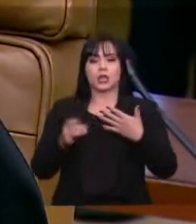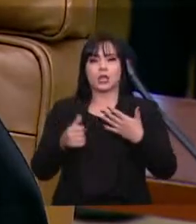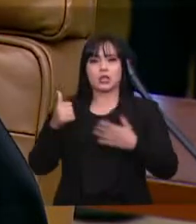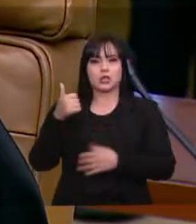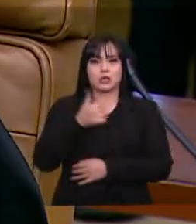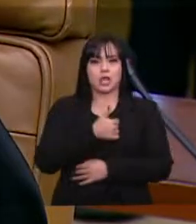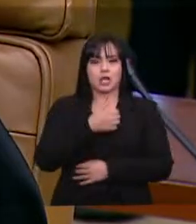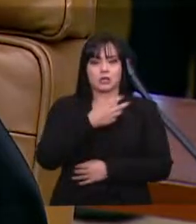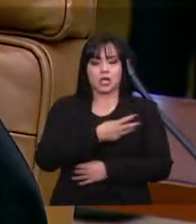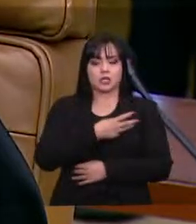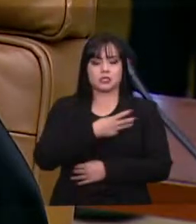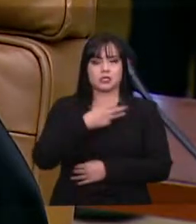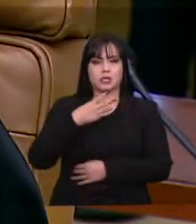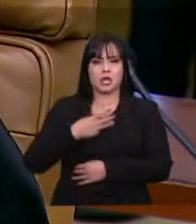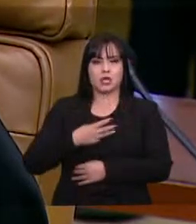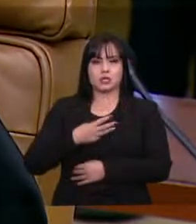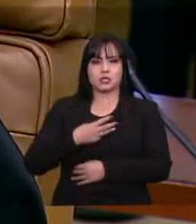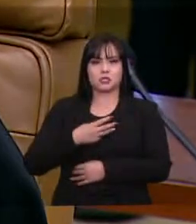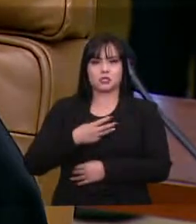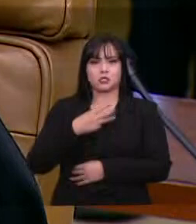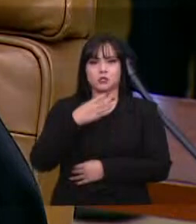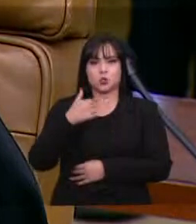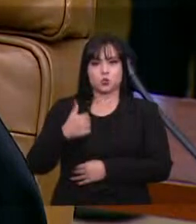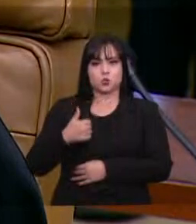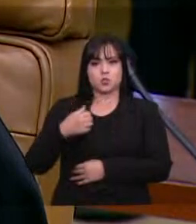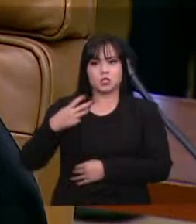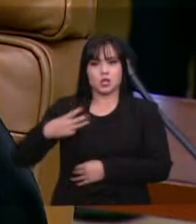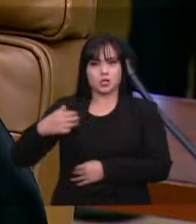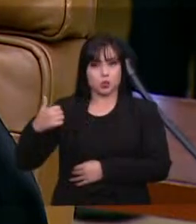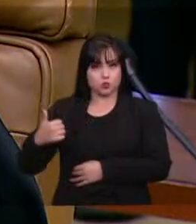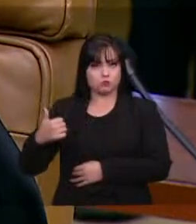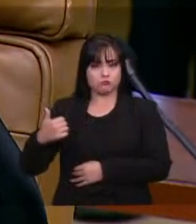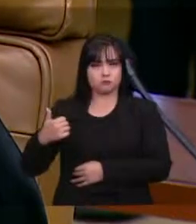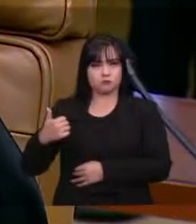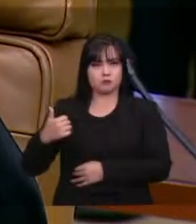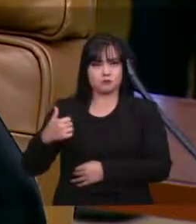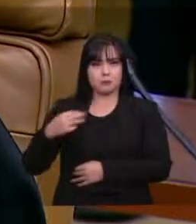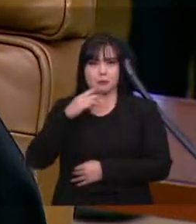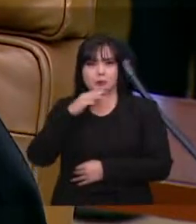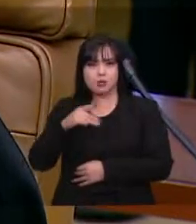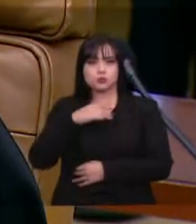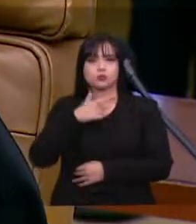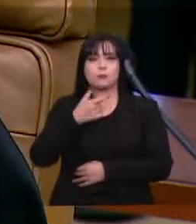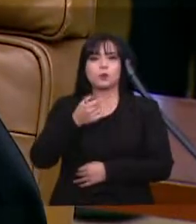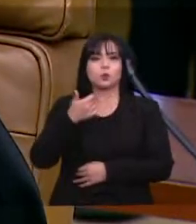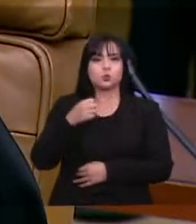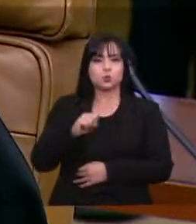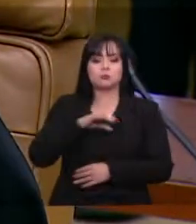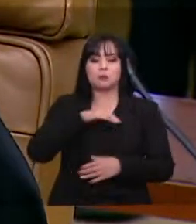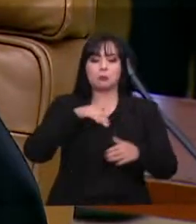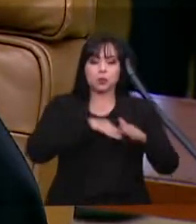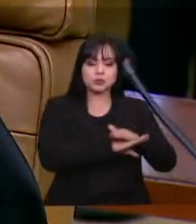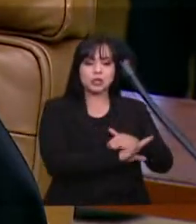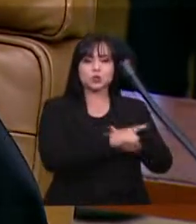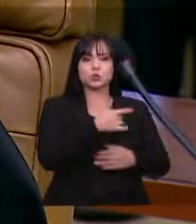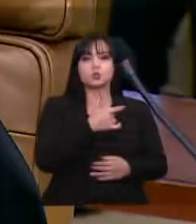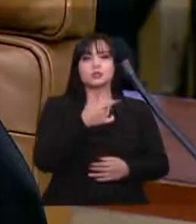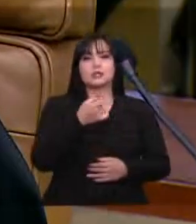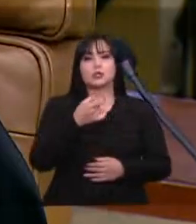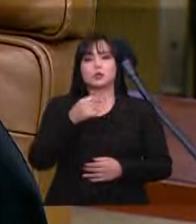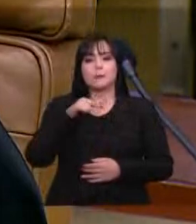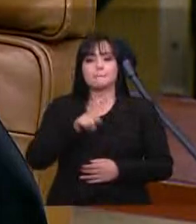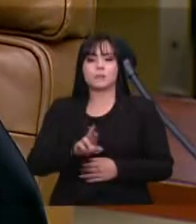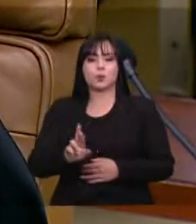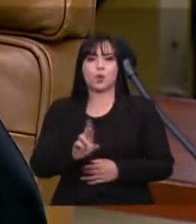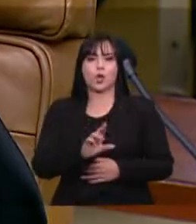três três um e tem 31 no dia 21 de março de 2018 foram depositados 200 mil